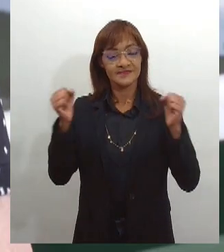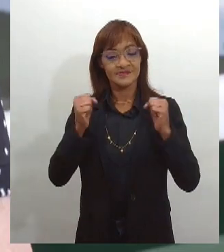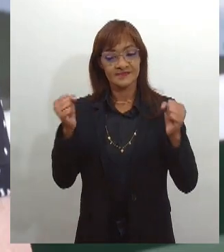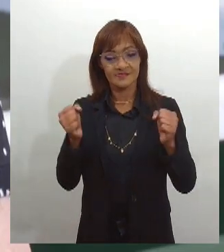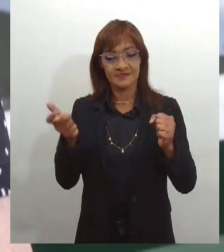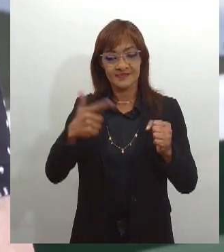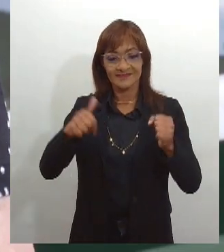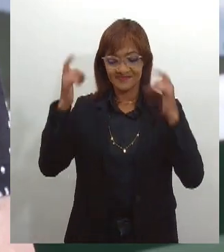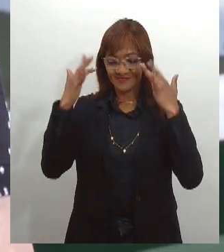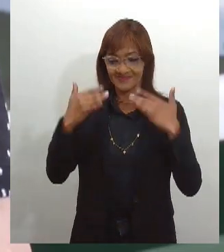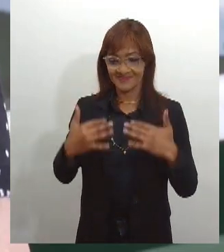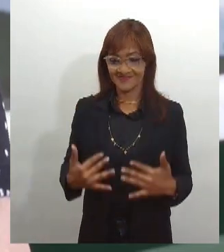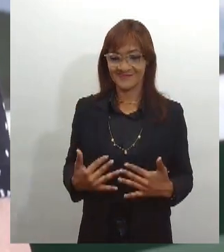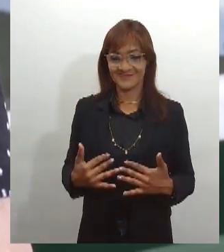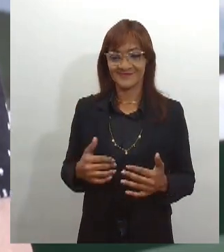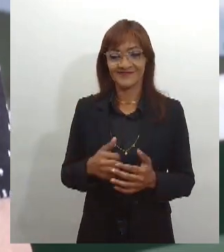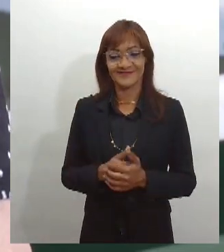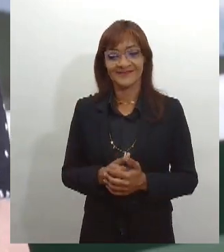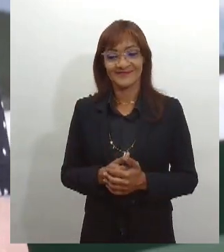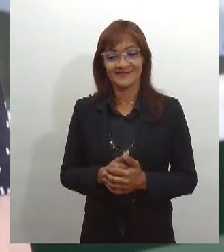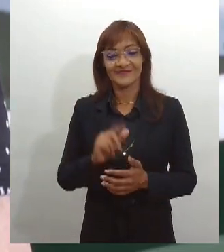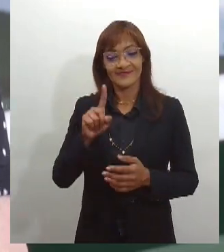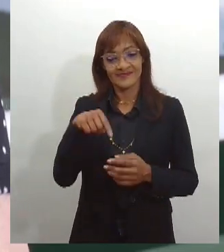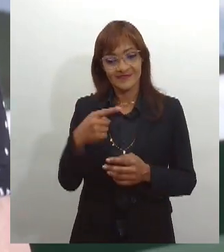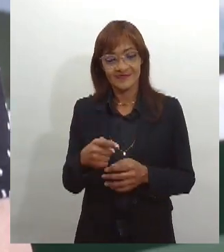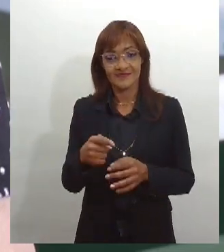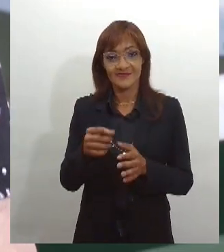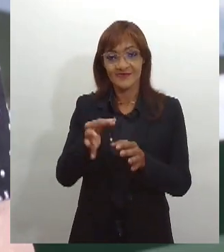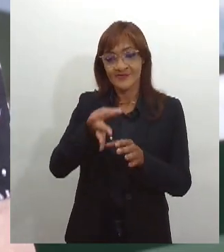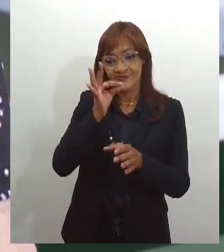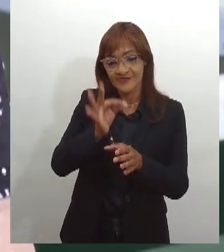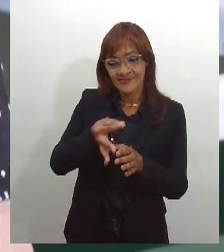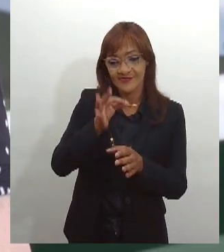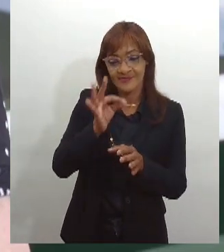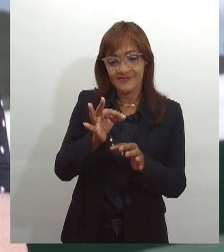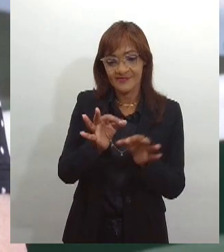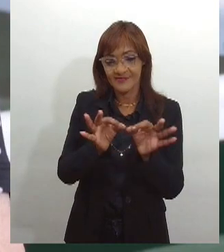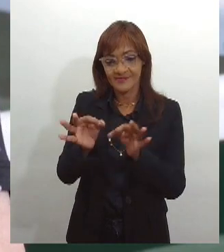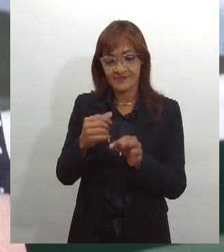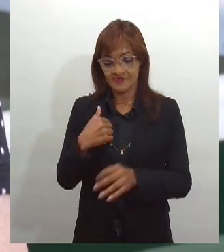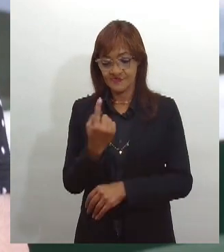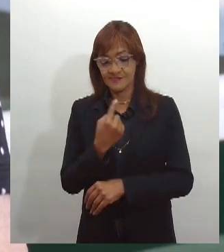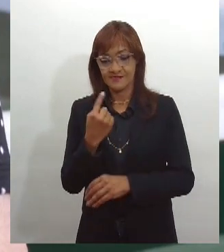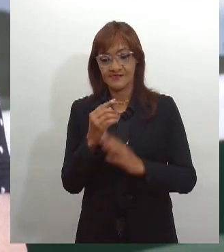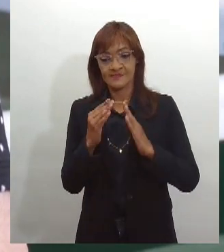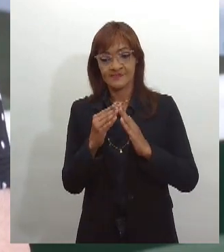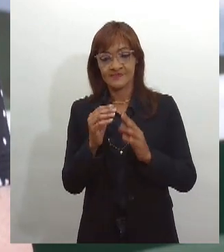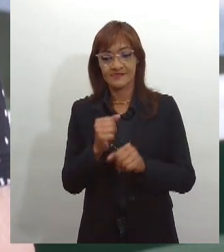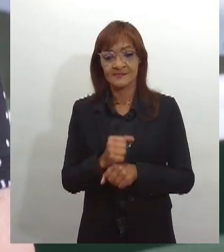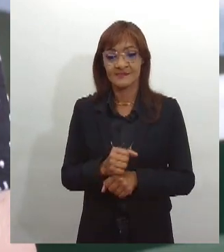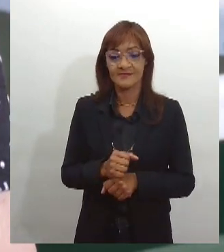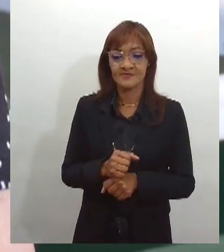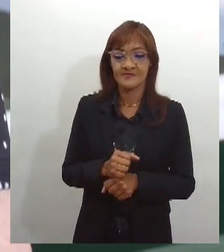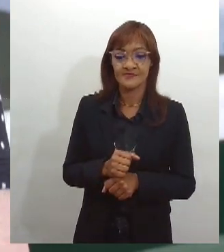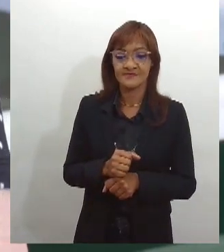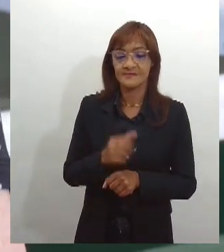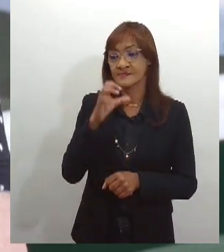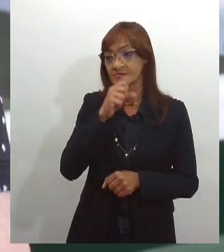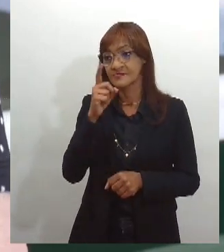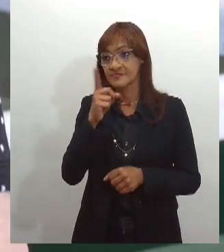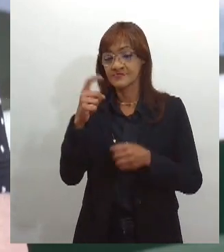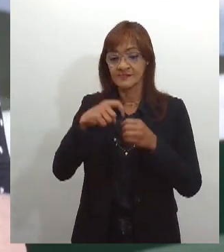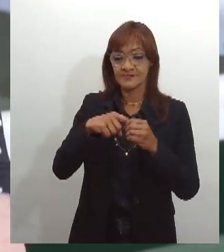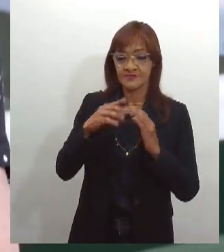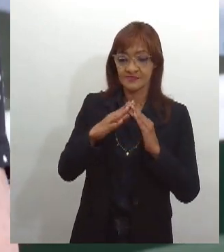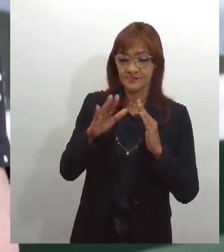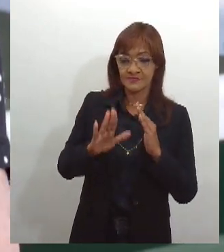agora outro depois. Aí vou cuidar do café, tomo meu café, que eu moro só. O marido na fazenda só vem final de semana. E as filhas são casadas,